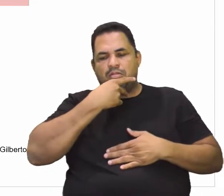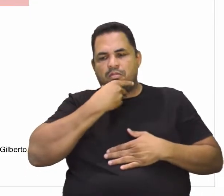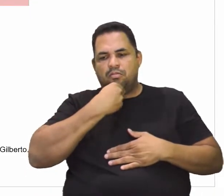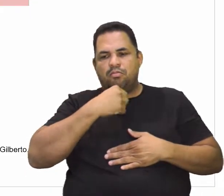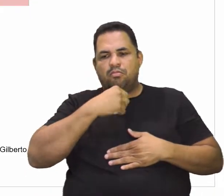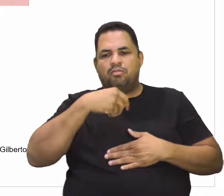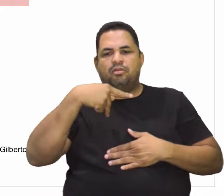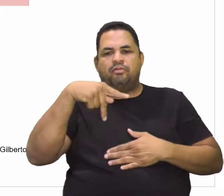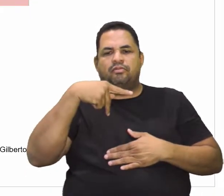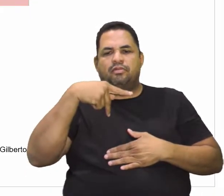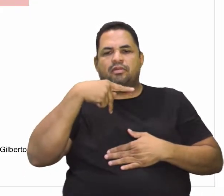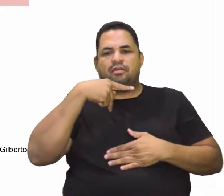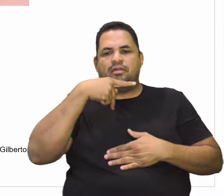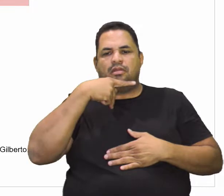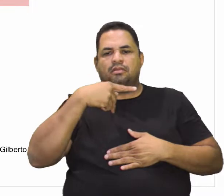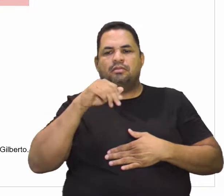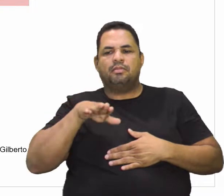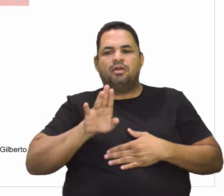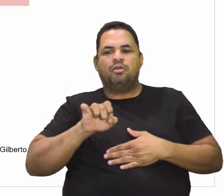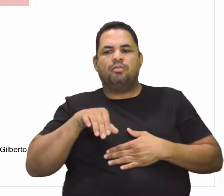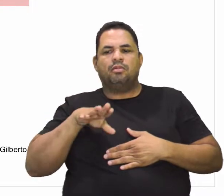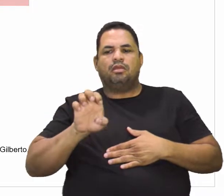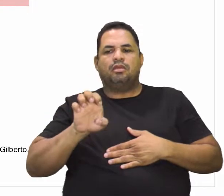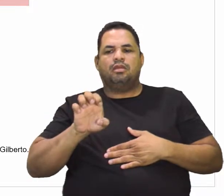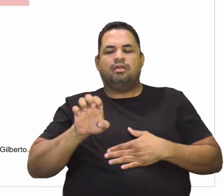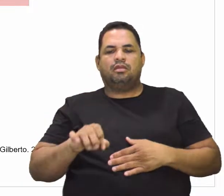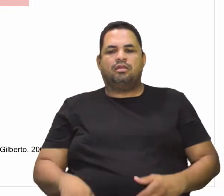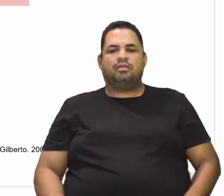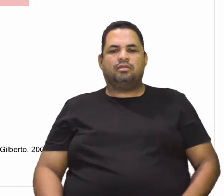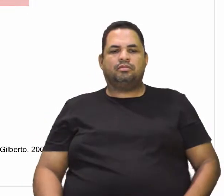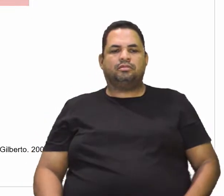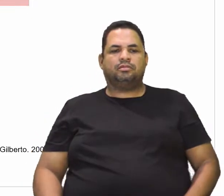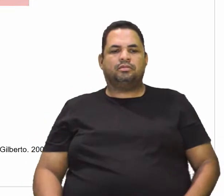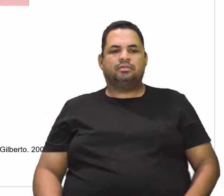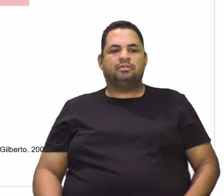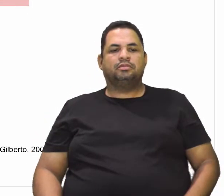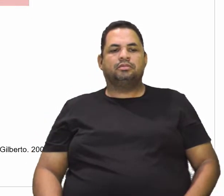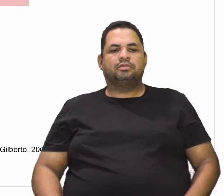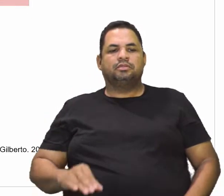Maomé. Maomé. E muçulmano?